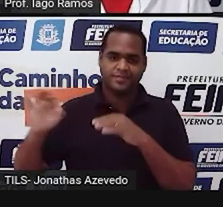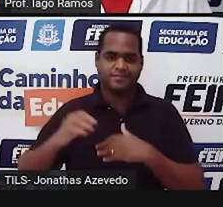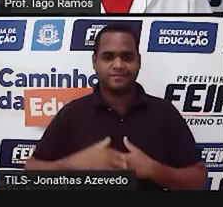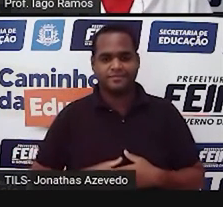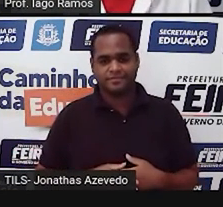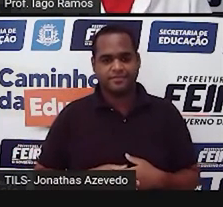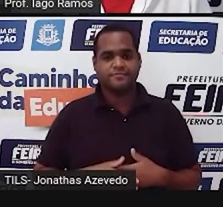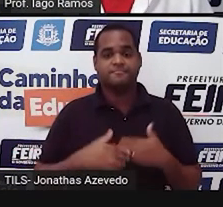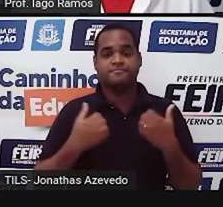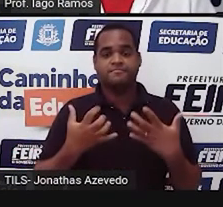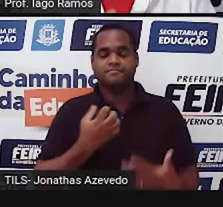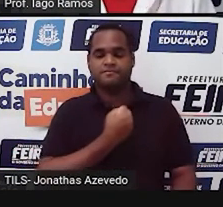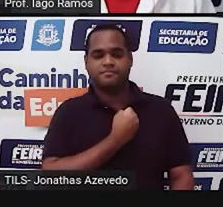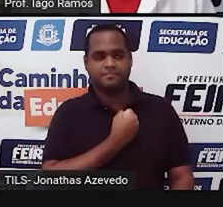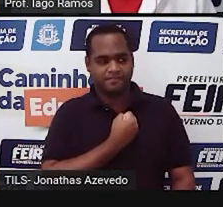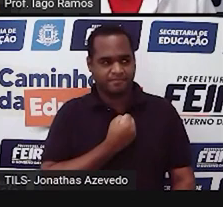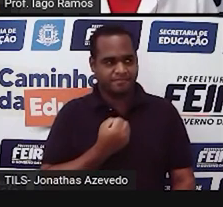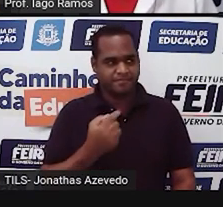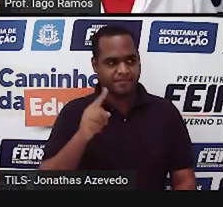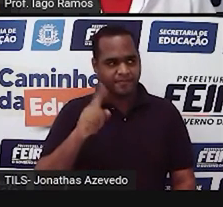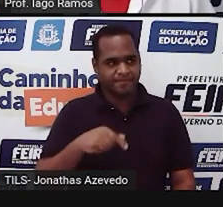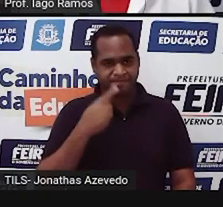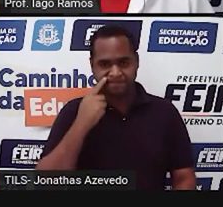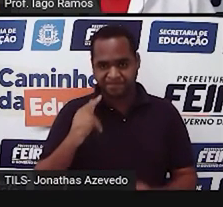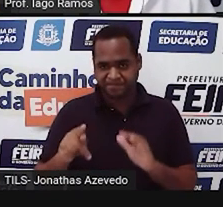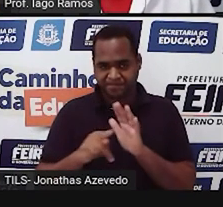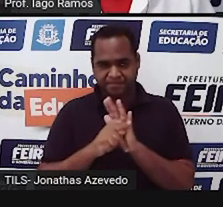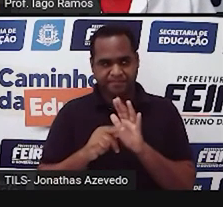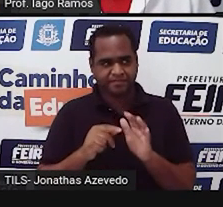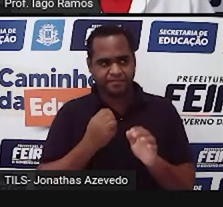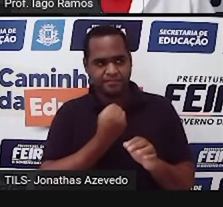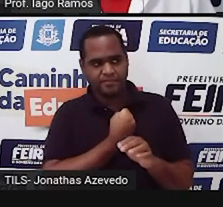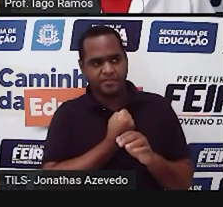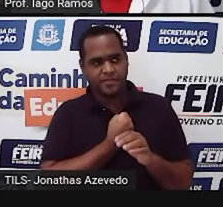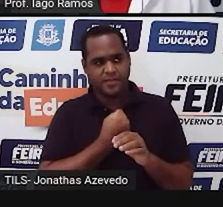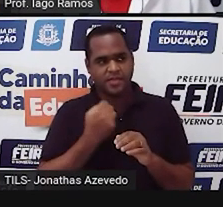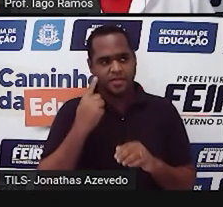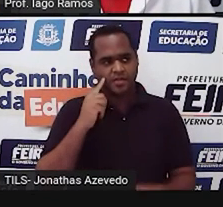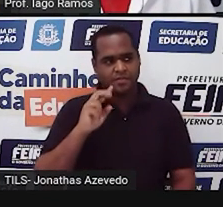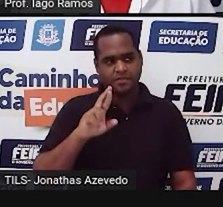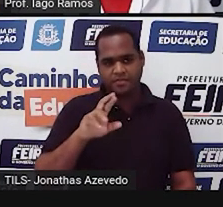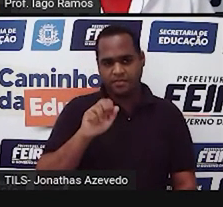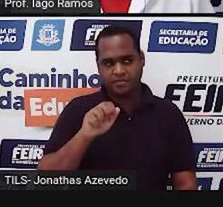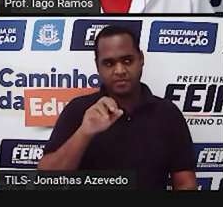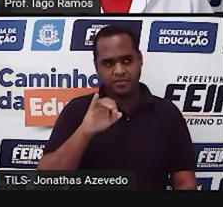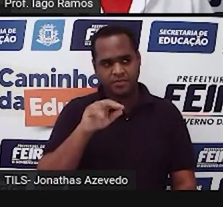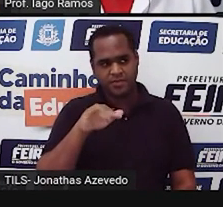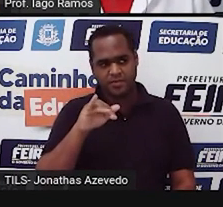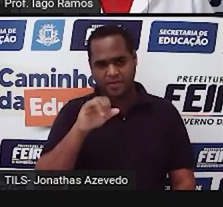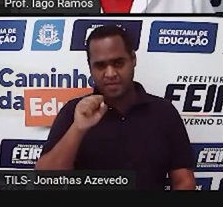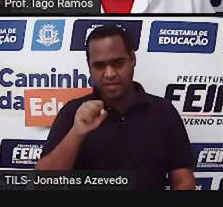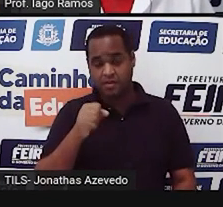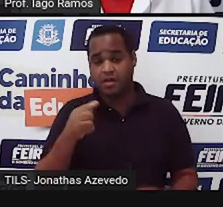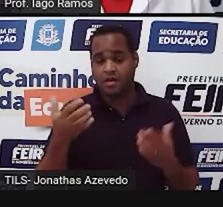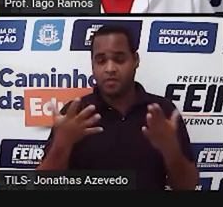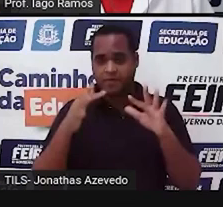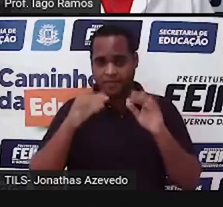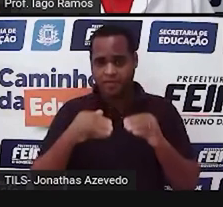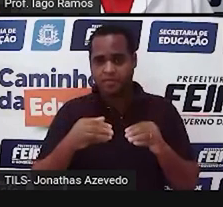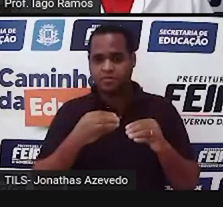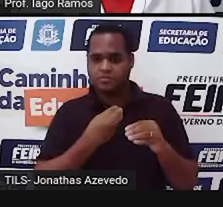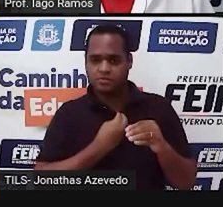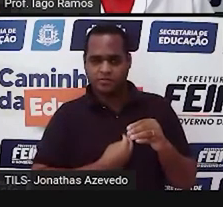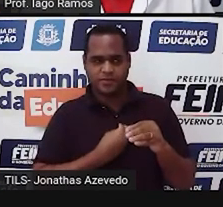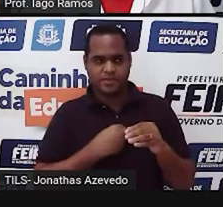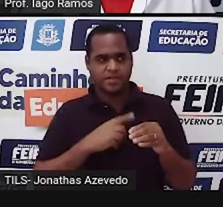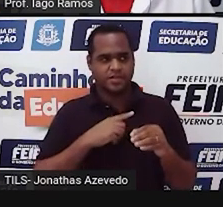você é um número decimal faz parte da coleção dos números racionais Tá e agora ali no final a última né